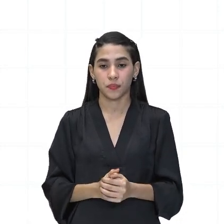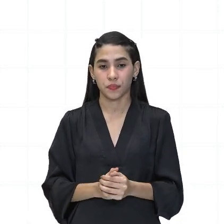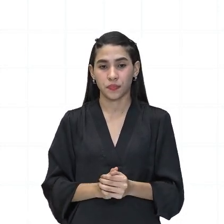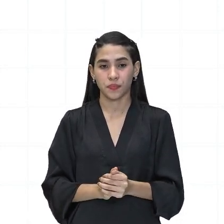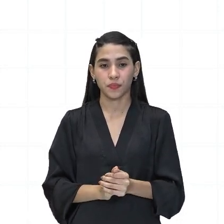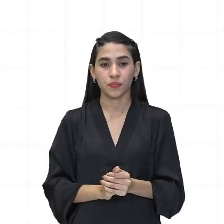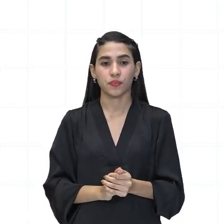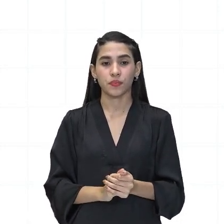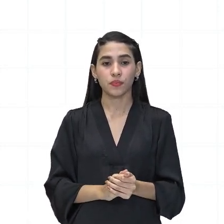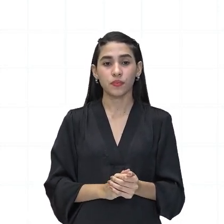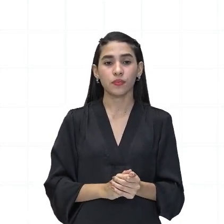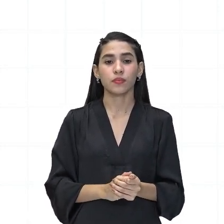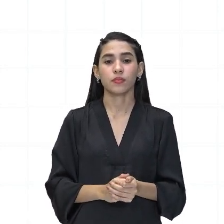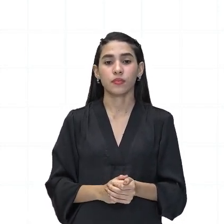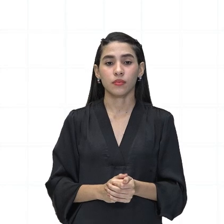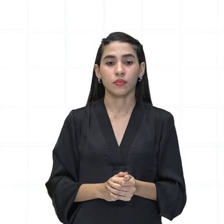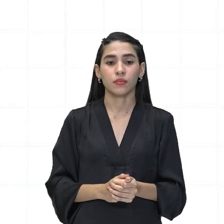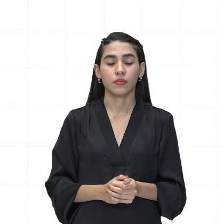Próclise.